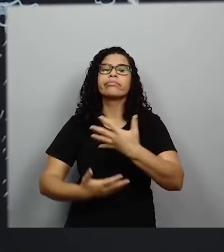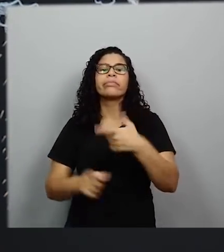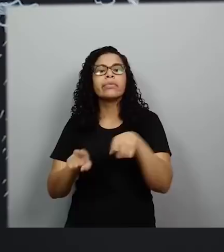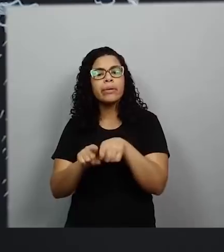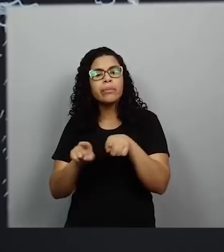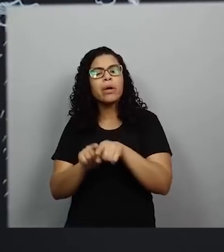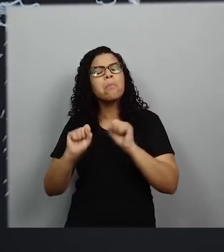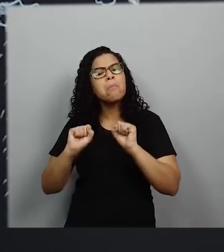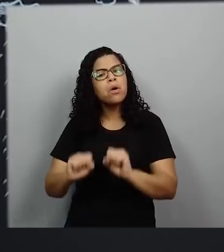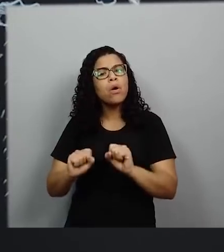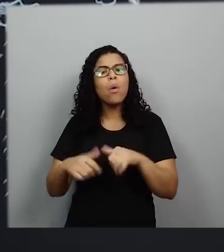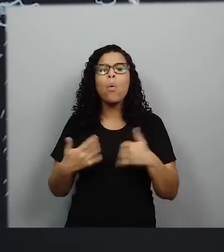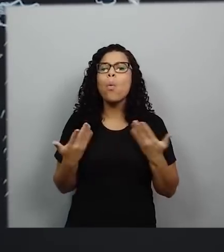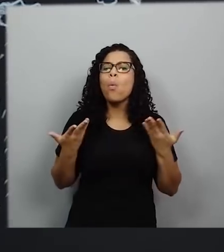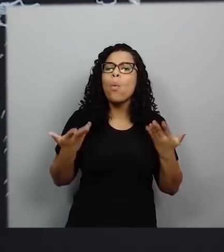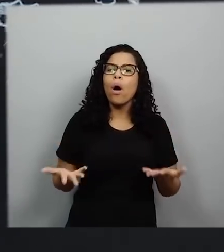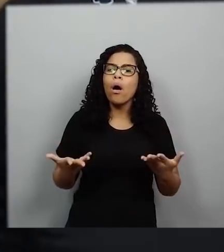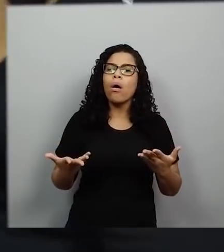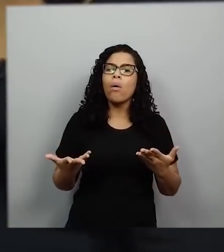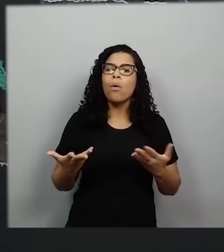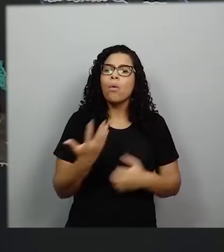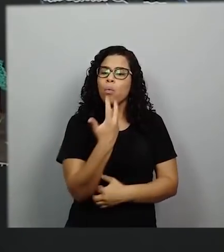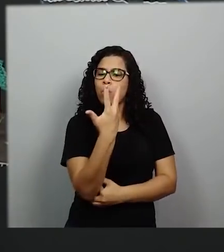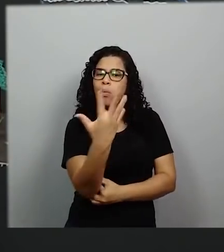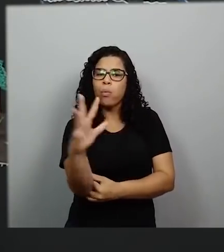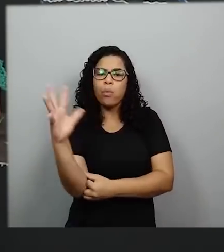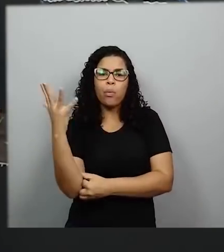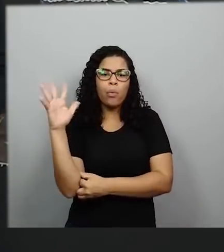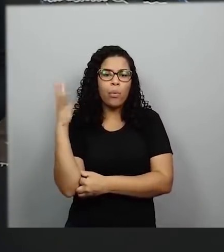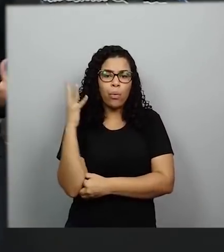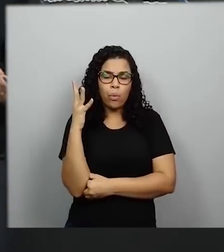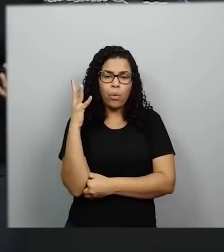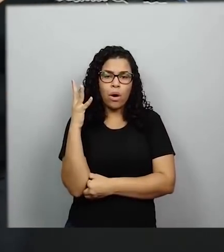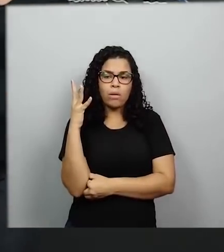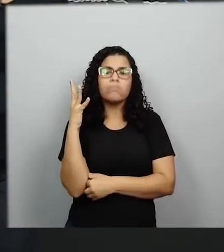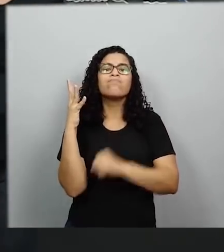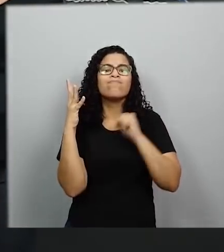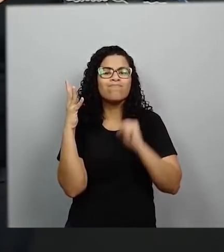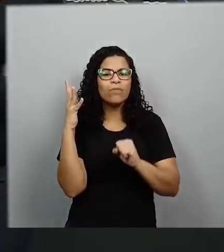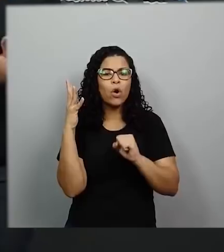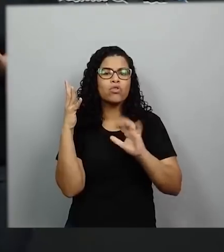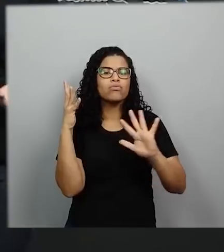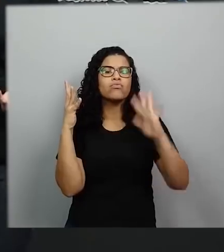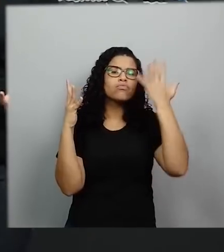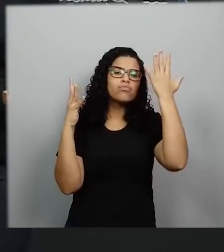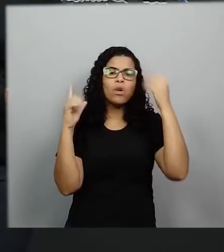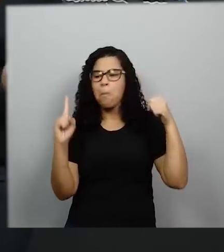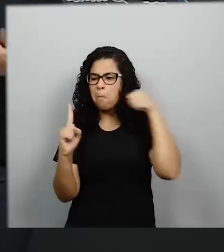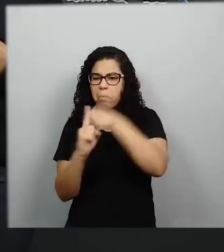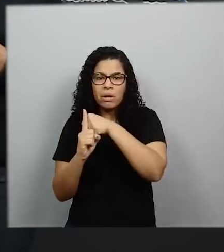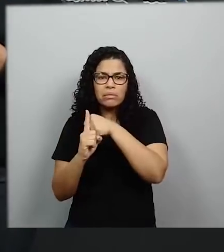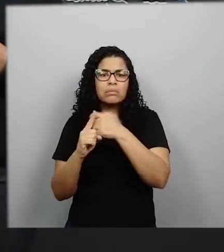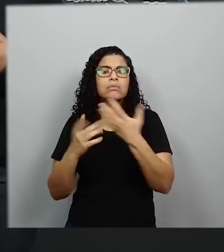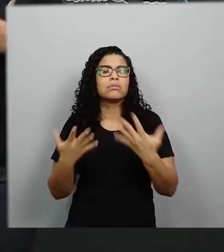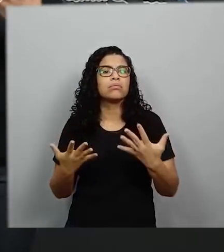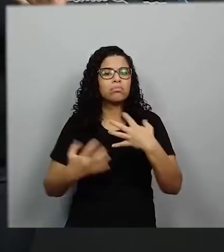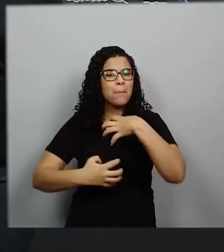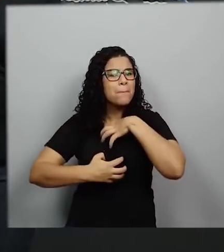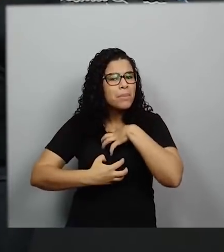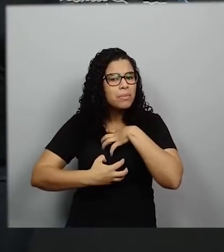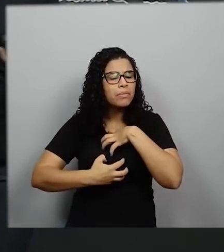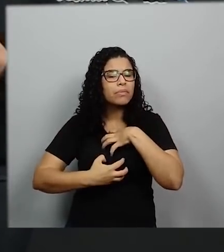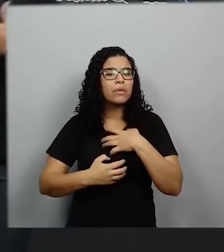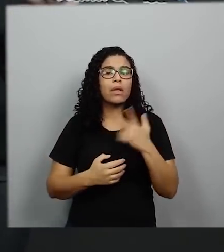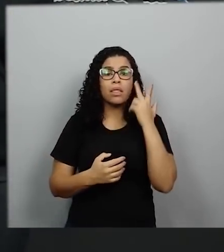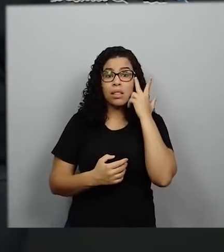que impactos podem ser esses? De que forma que essa diversidade de fenômenos naturais podem impactar o meio ambiente,